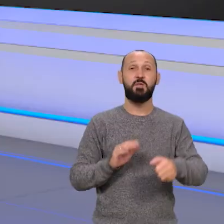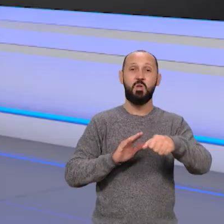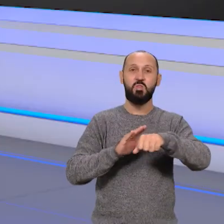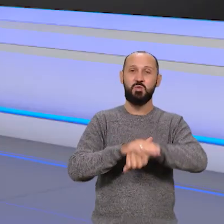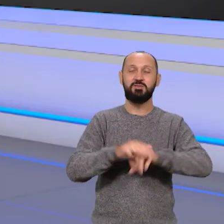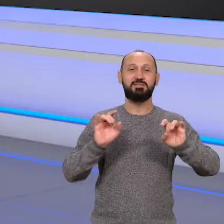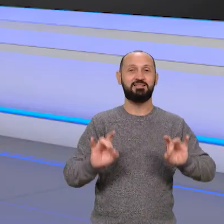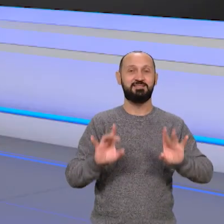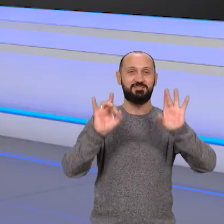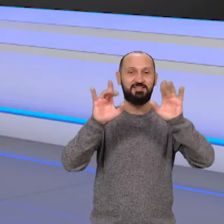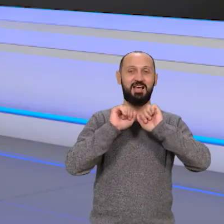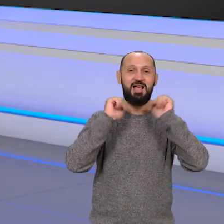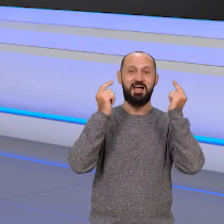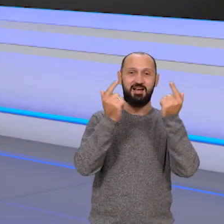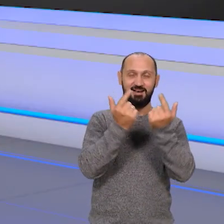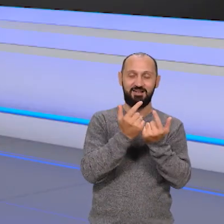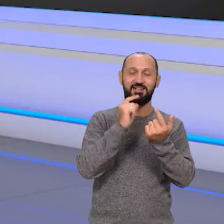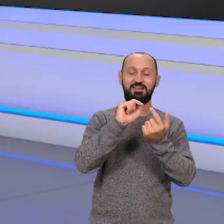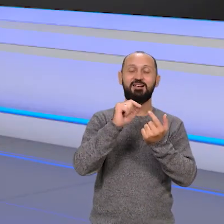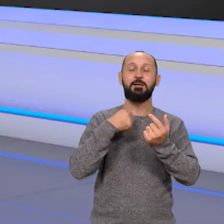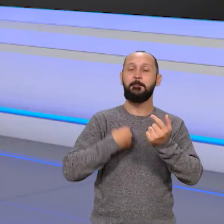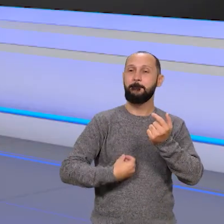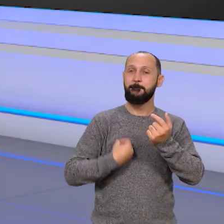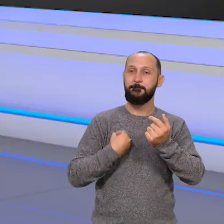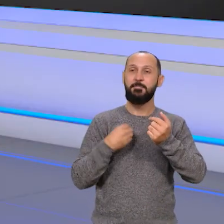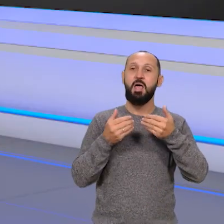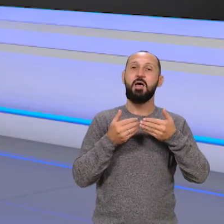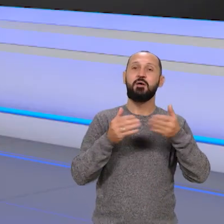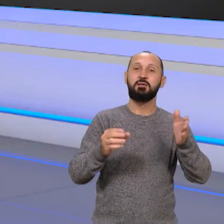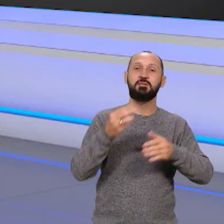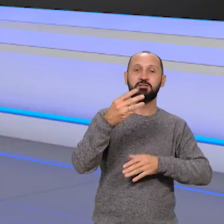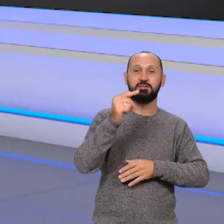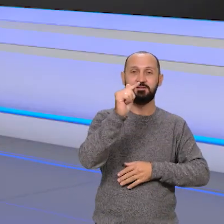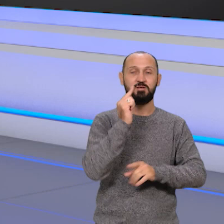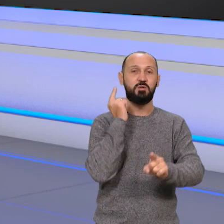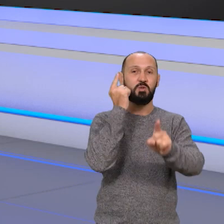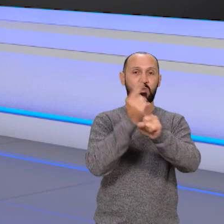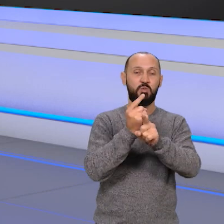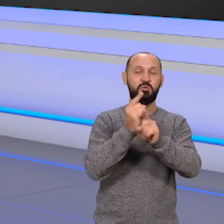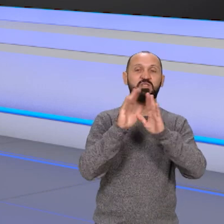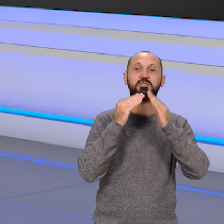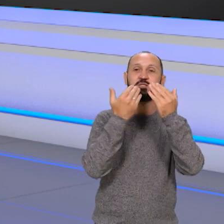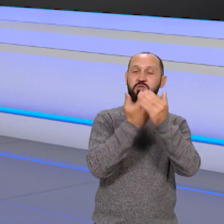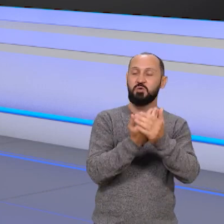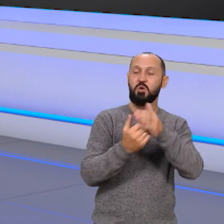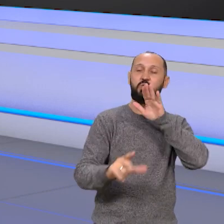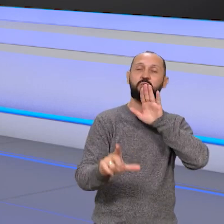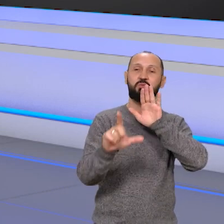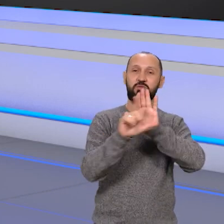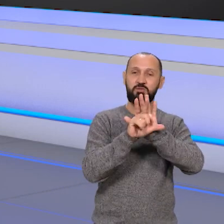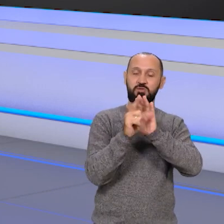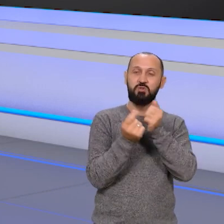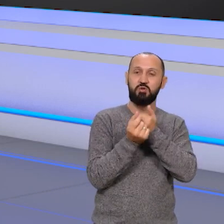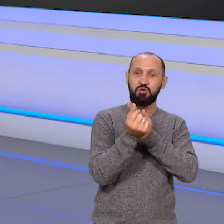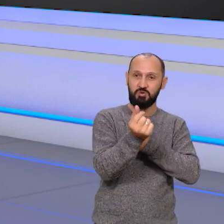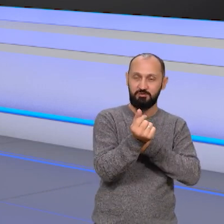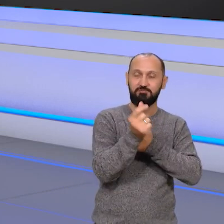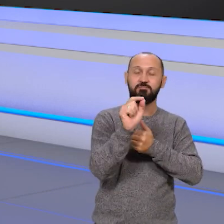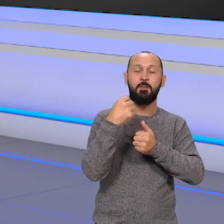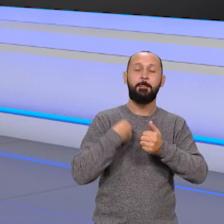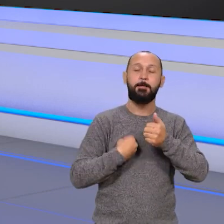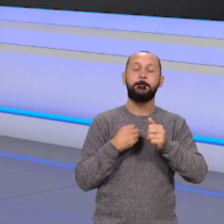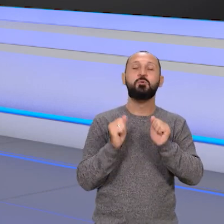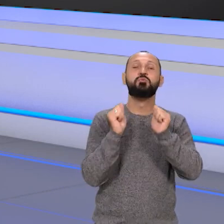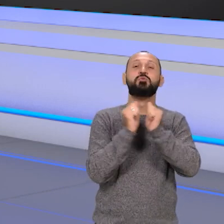gás. Em noite solene, a Alemes sediou a abertura do 37º Encontro das Escolas do Legislativo